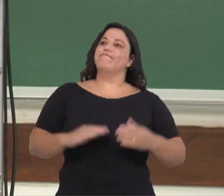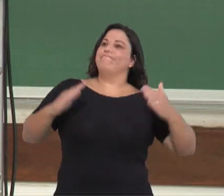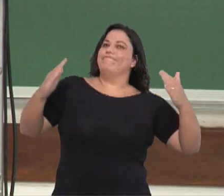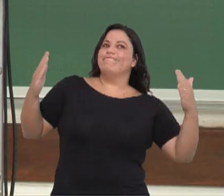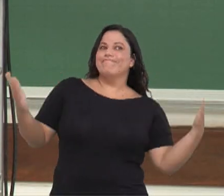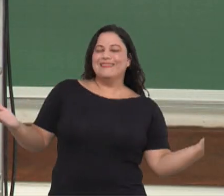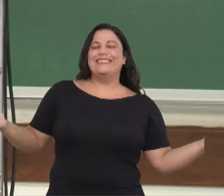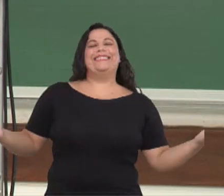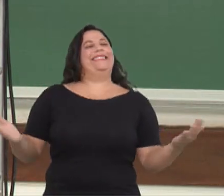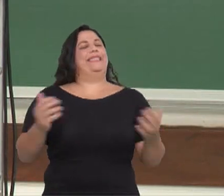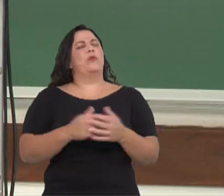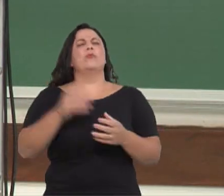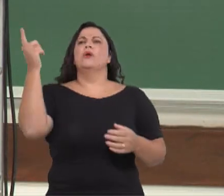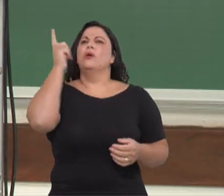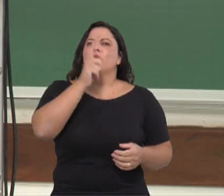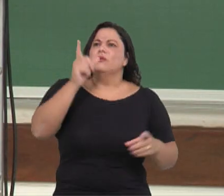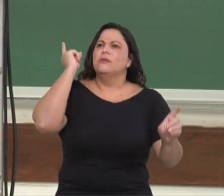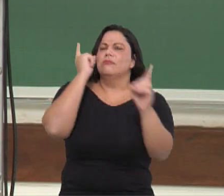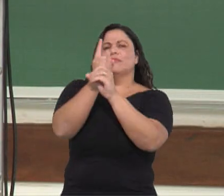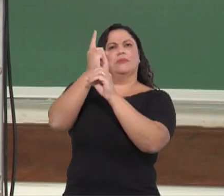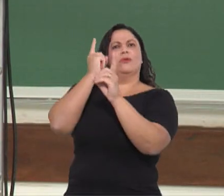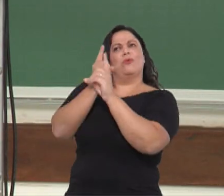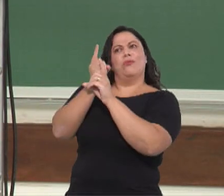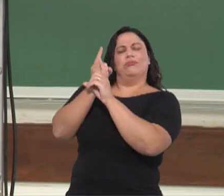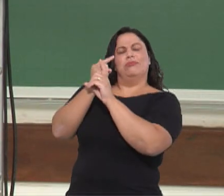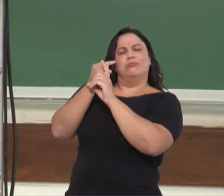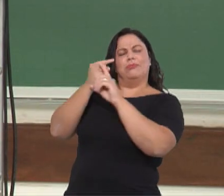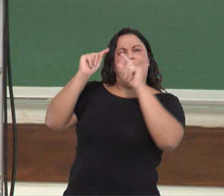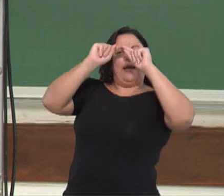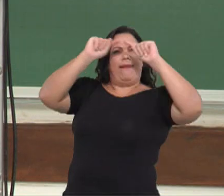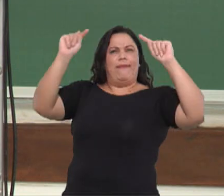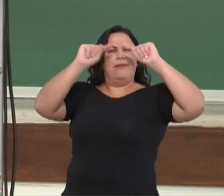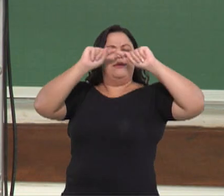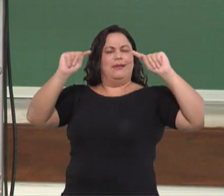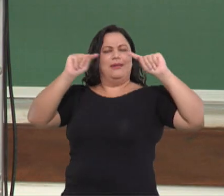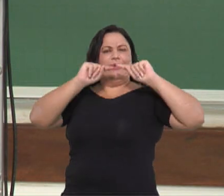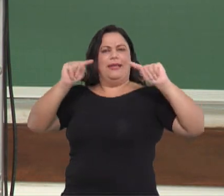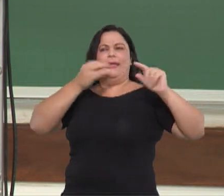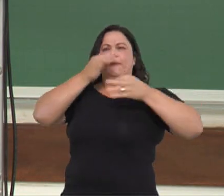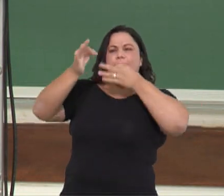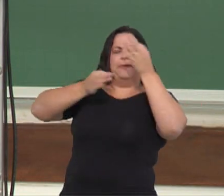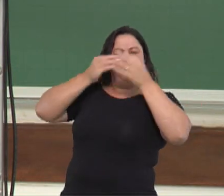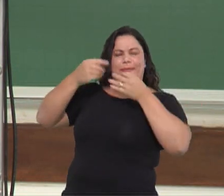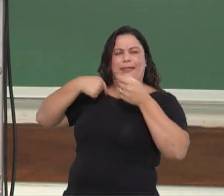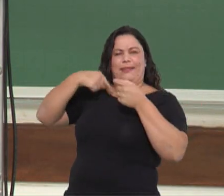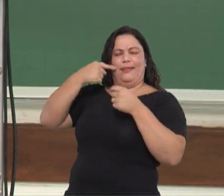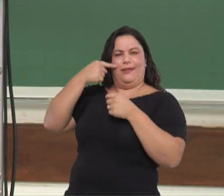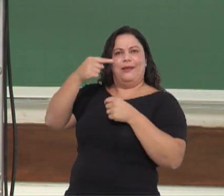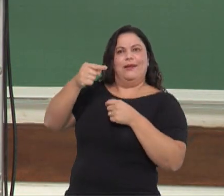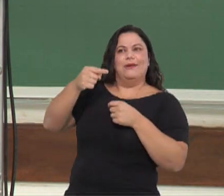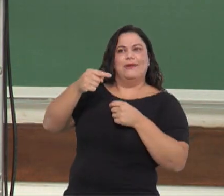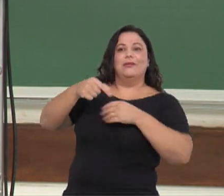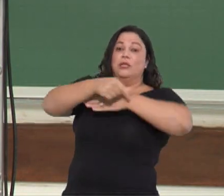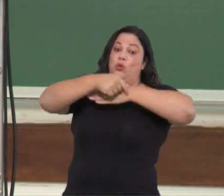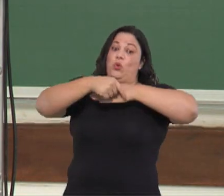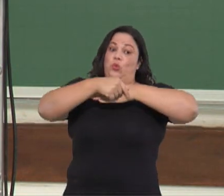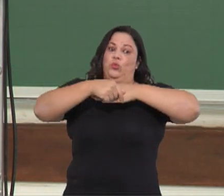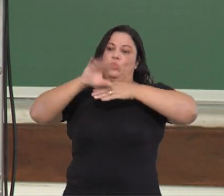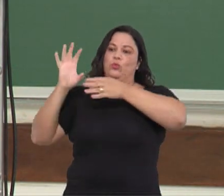Então, pessoal, conseguiu encontrar ali as minhas pistas de que o autor faz parte também do texto? Vamos